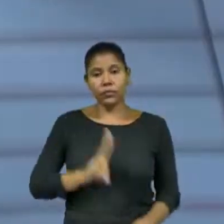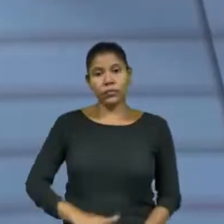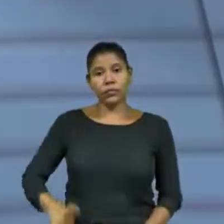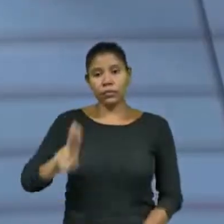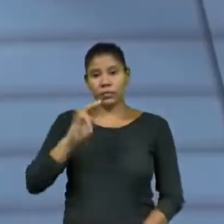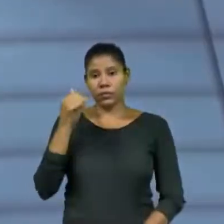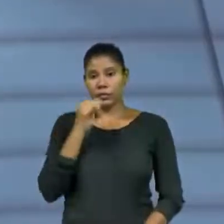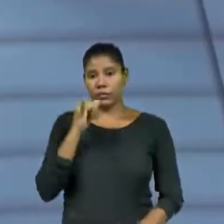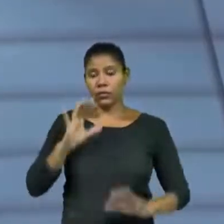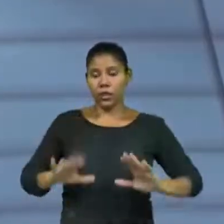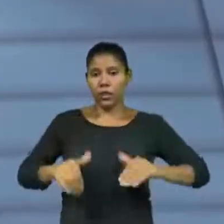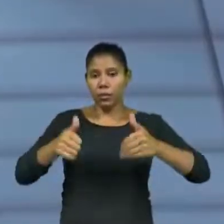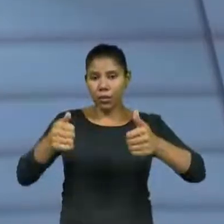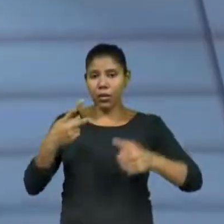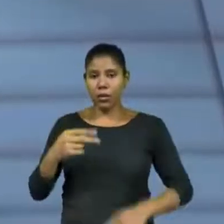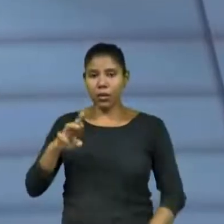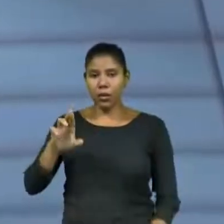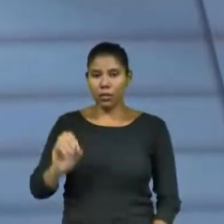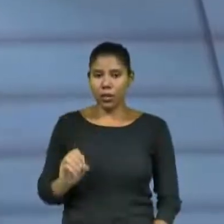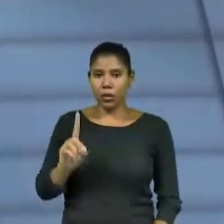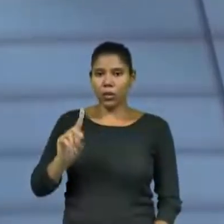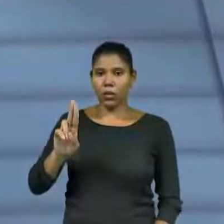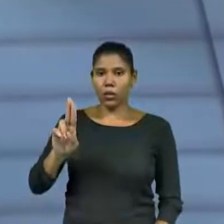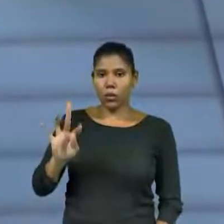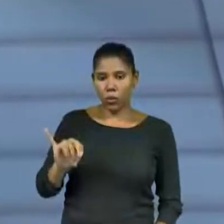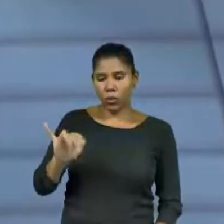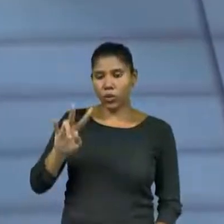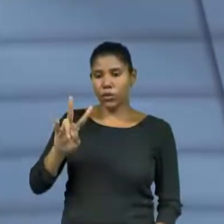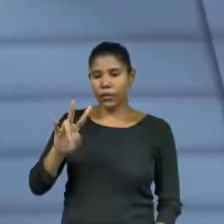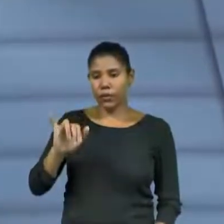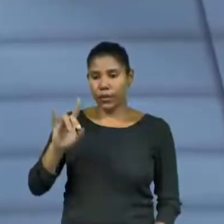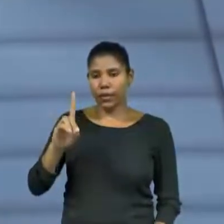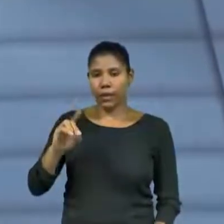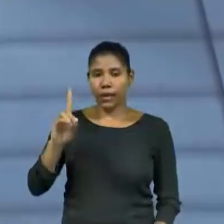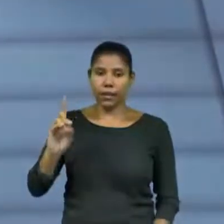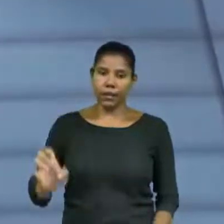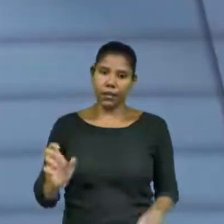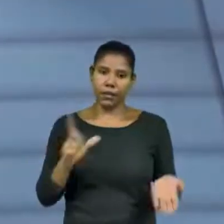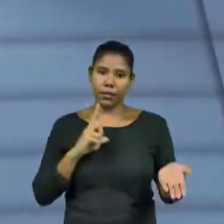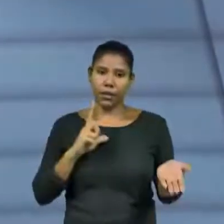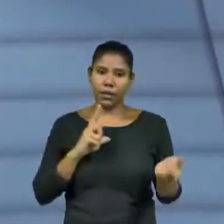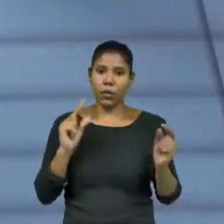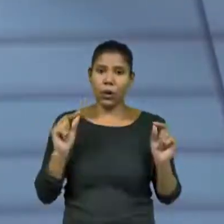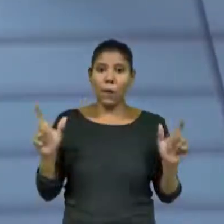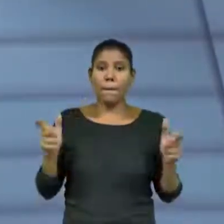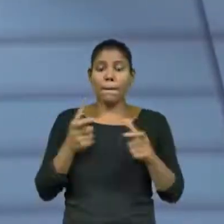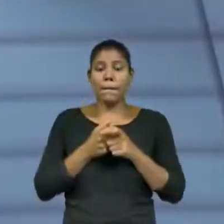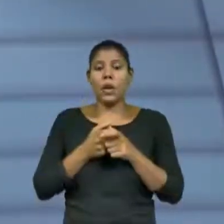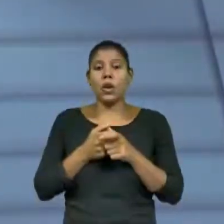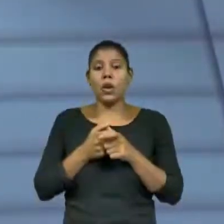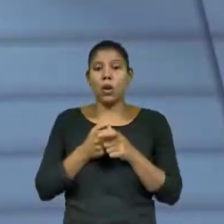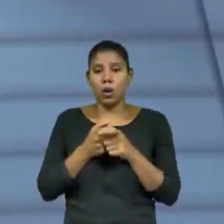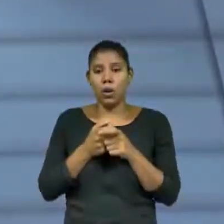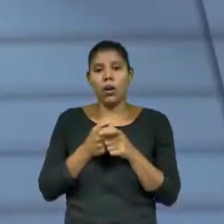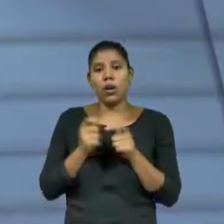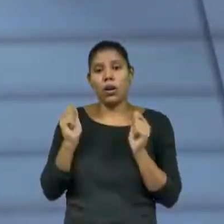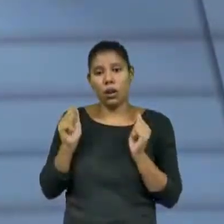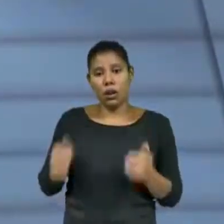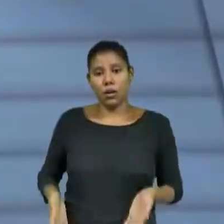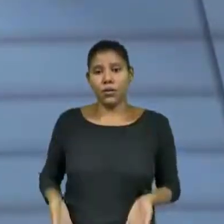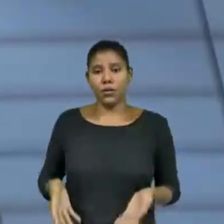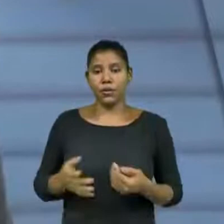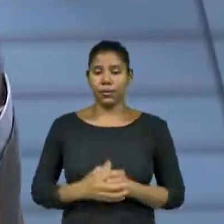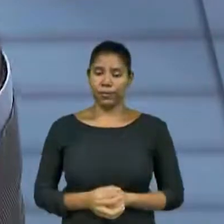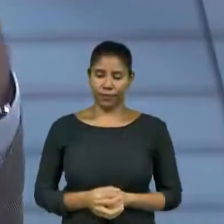com a melhor produtividade, a melhor eficiência para quê? Para termos um menor custo e maior energia, maior quantidade de energia para